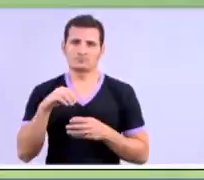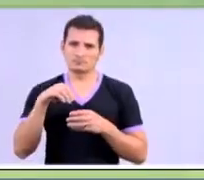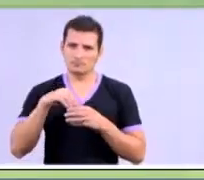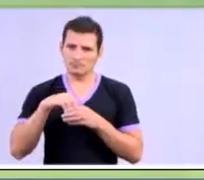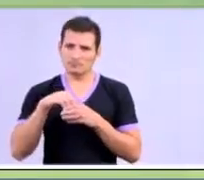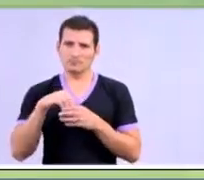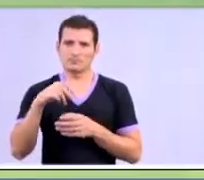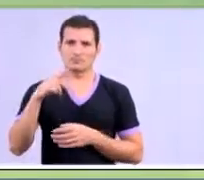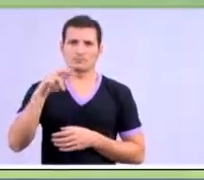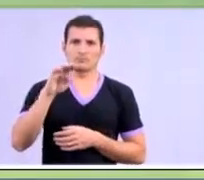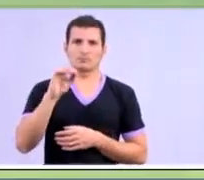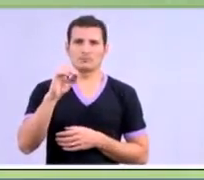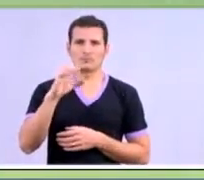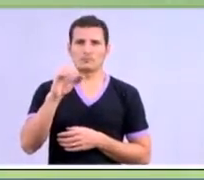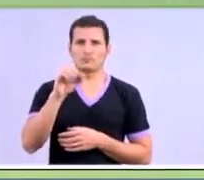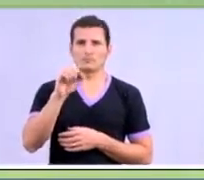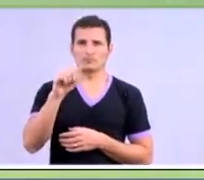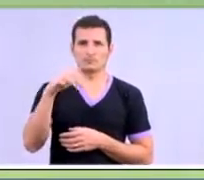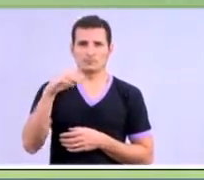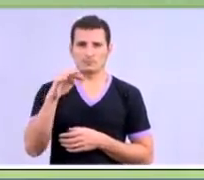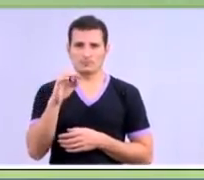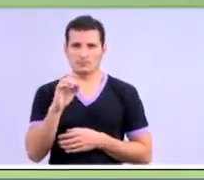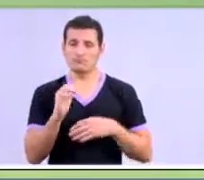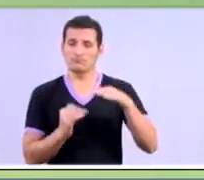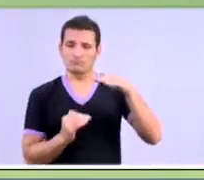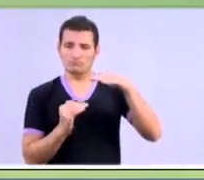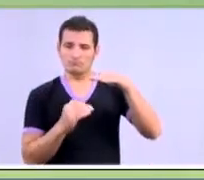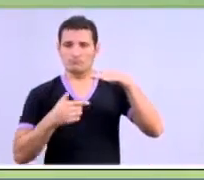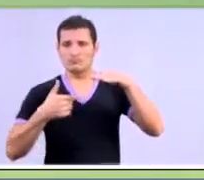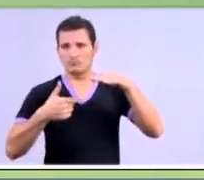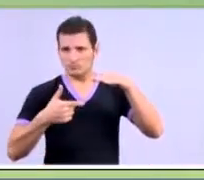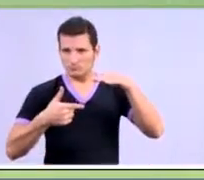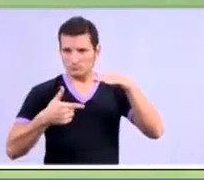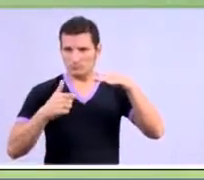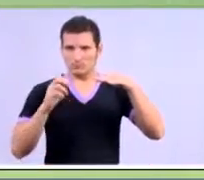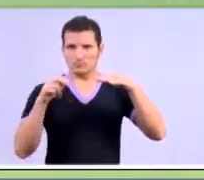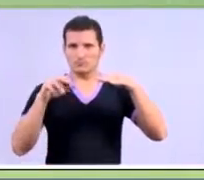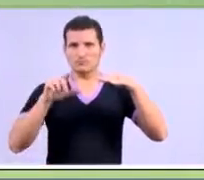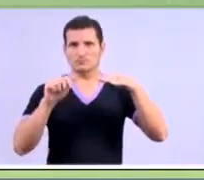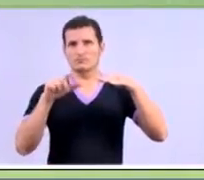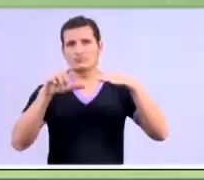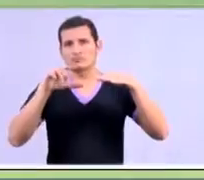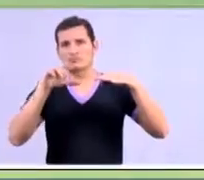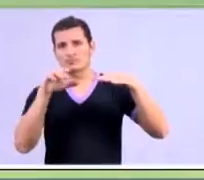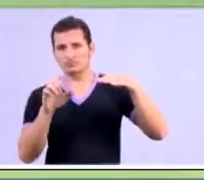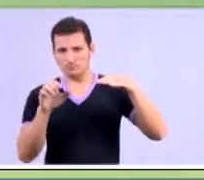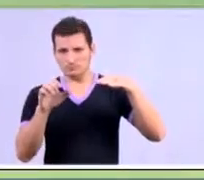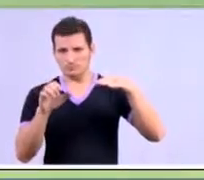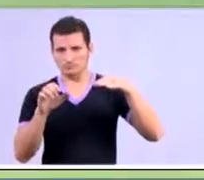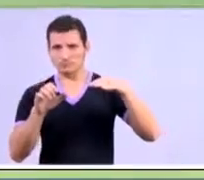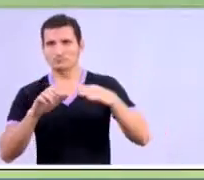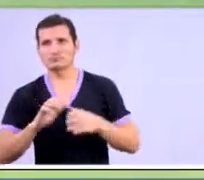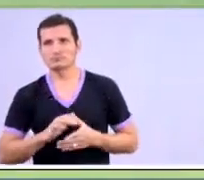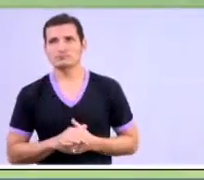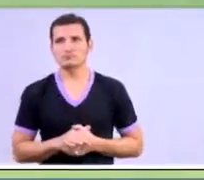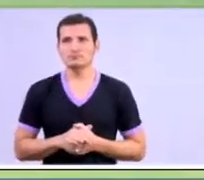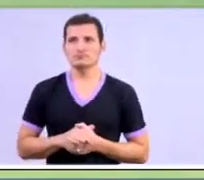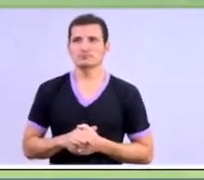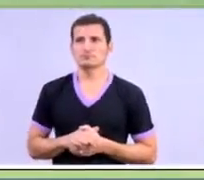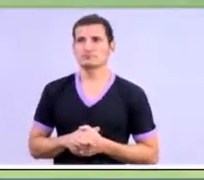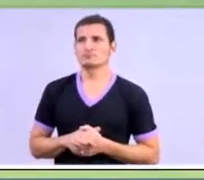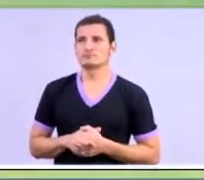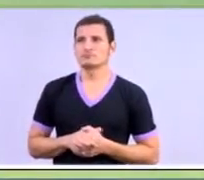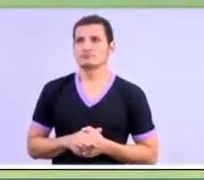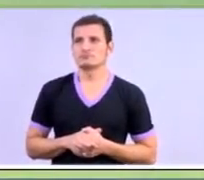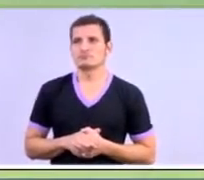Essencialmente ele atua na camada 2, enlace, né? E transmite quadros que possuem sua estrutura campos com informação e 2 destes